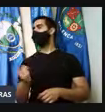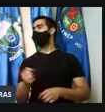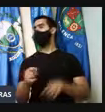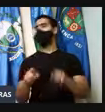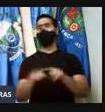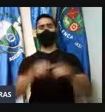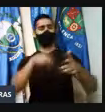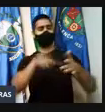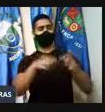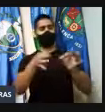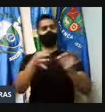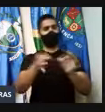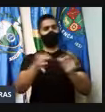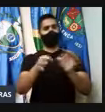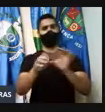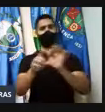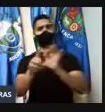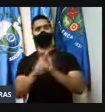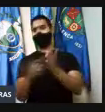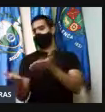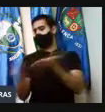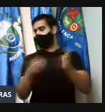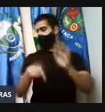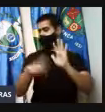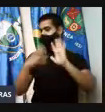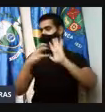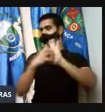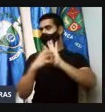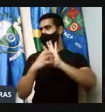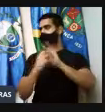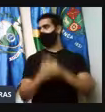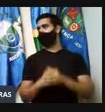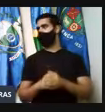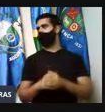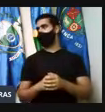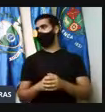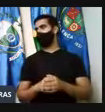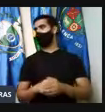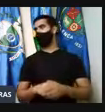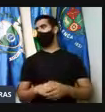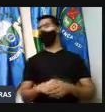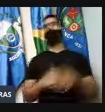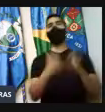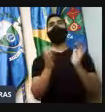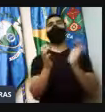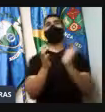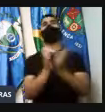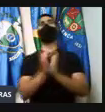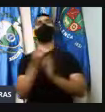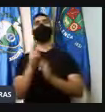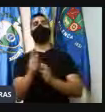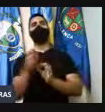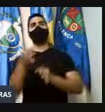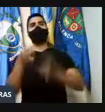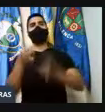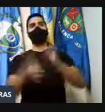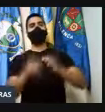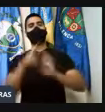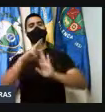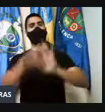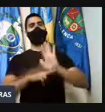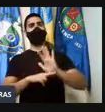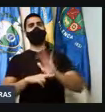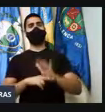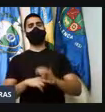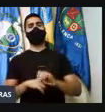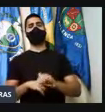analisando o projeto de lei ordinária enviado a esta Casa, a esta Comissão Permanente de Justiça e Redação e presidido por